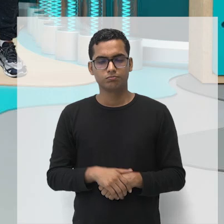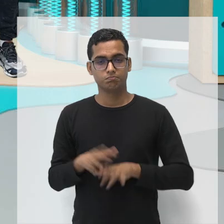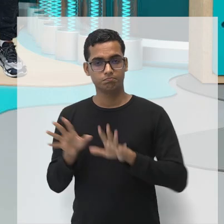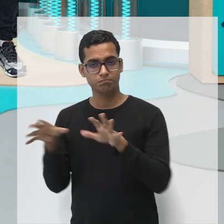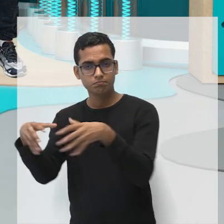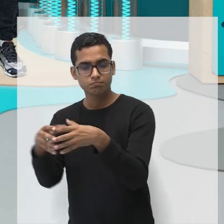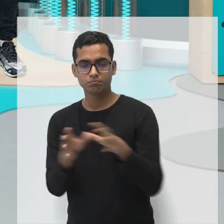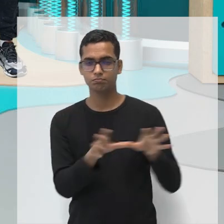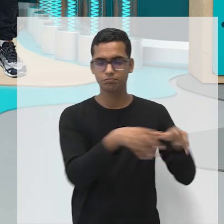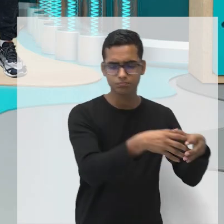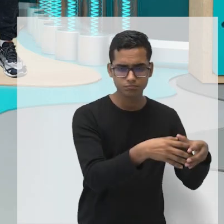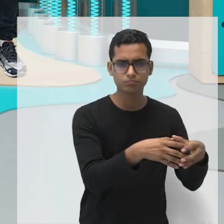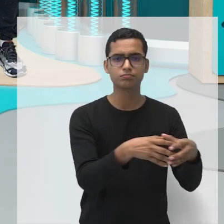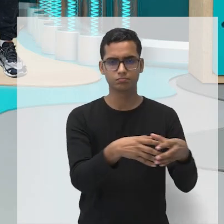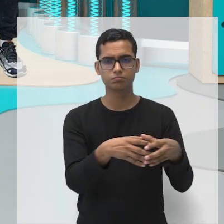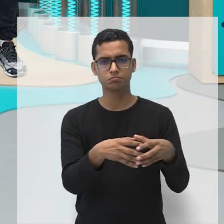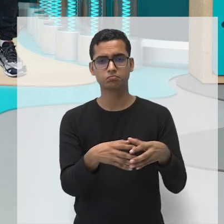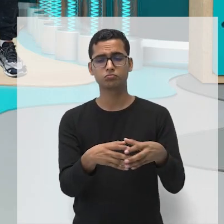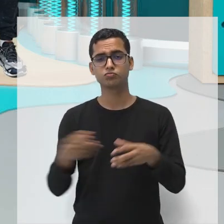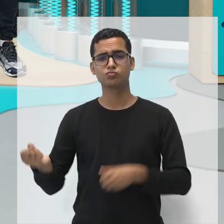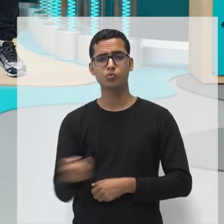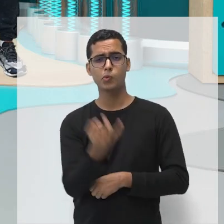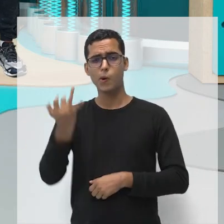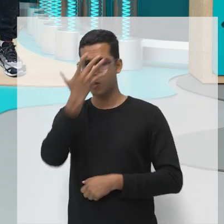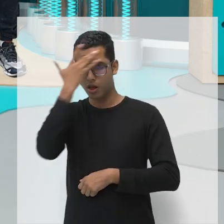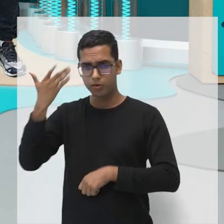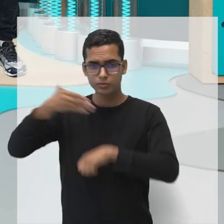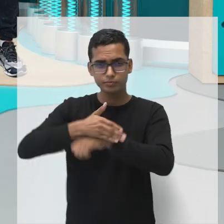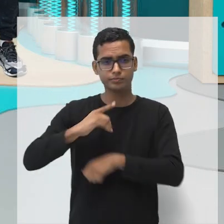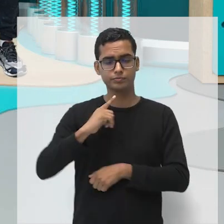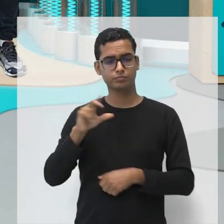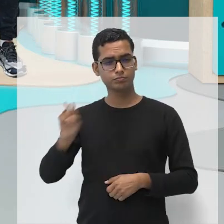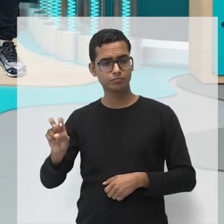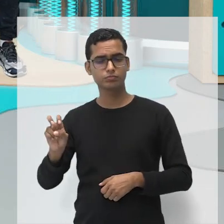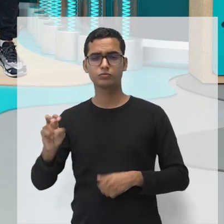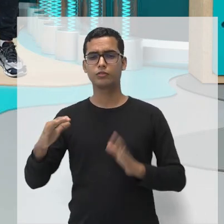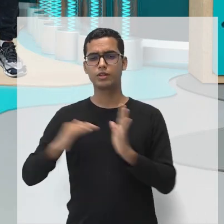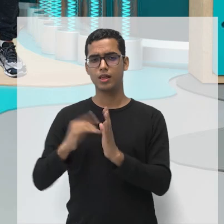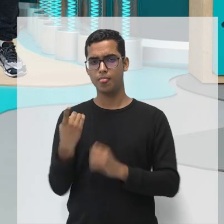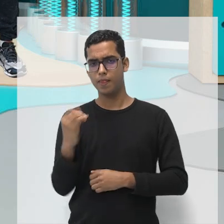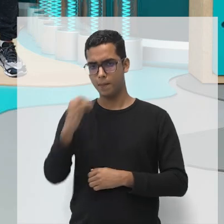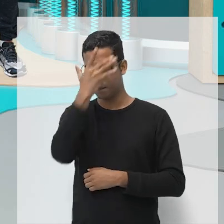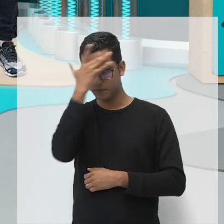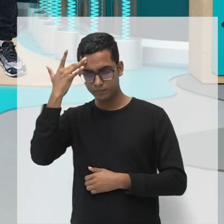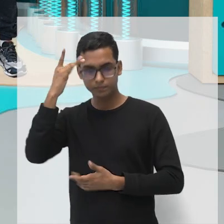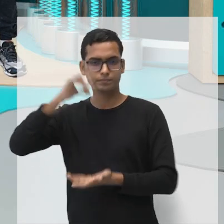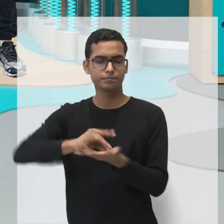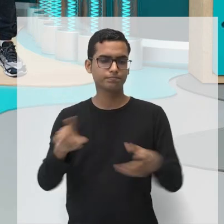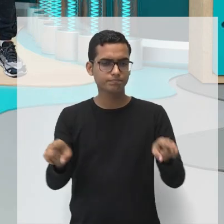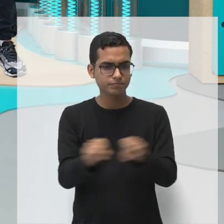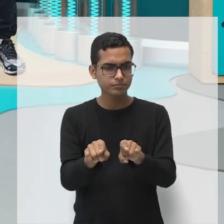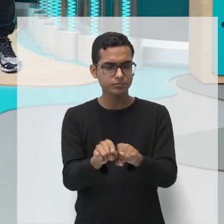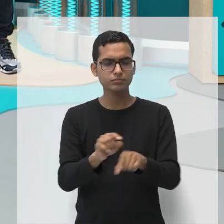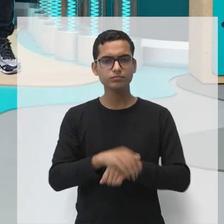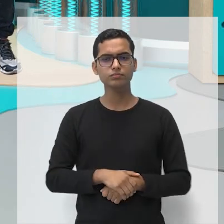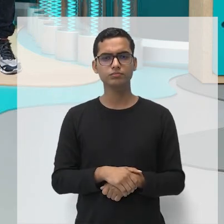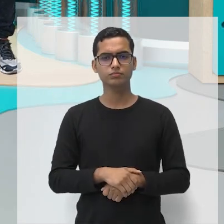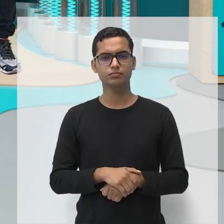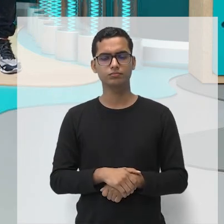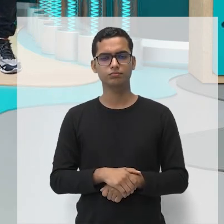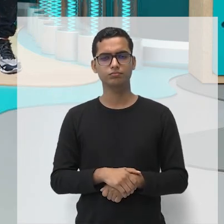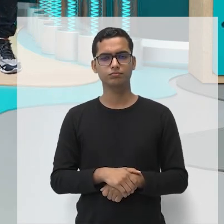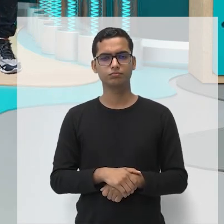no qual o número de participantes pode variar entre 5 e 10 pessoas para cada equipe. Mais gente já fica